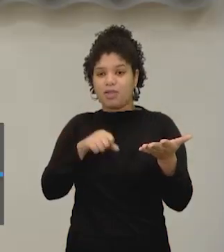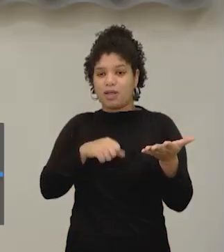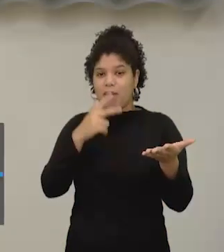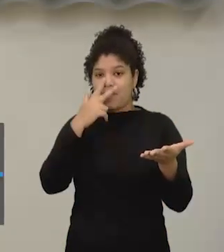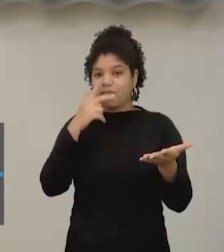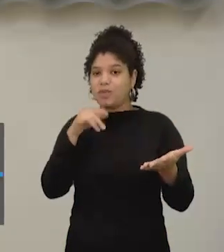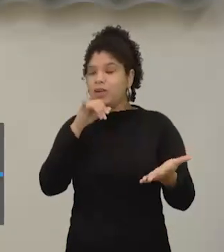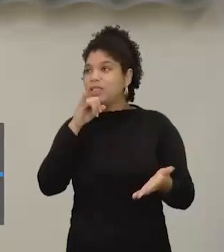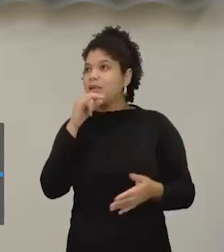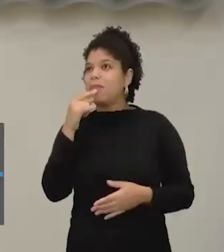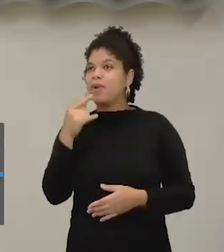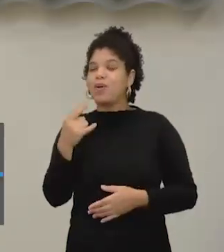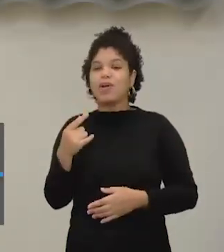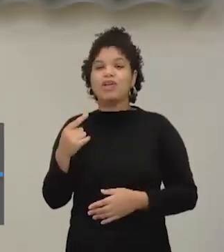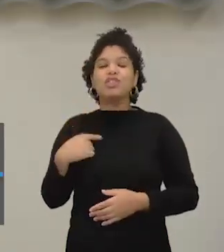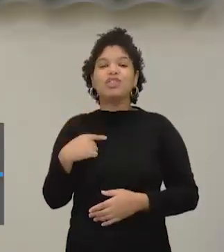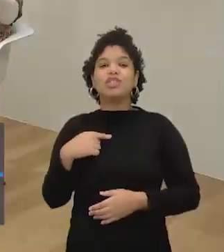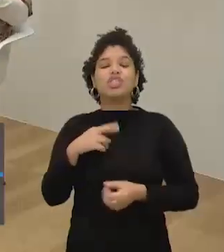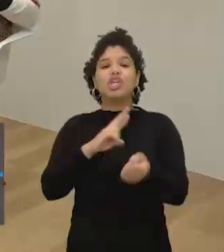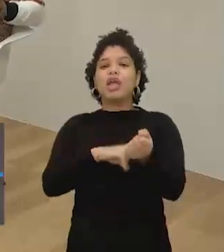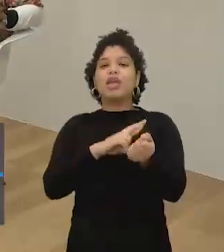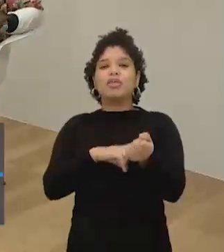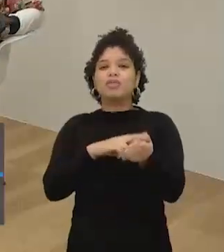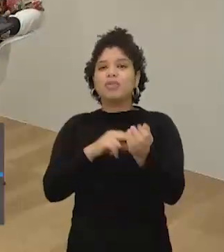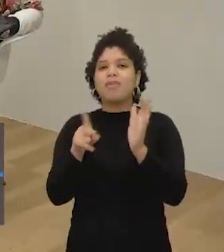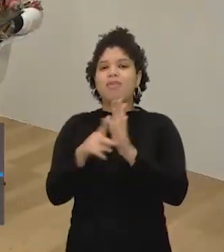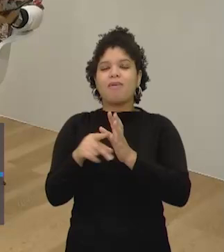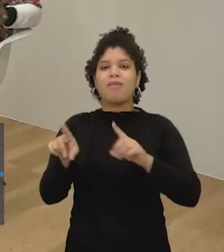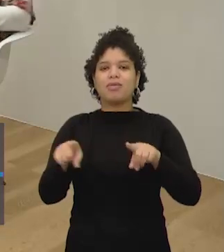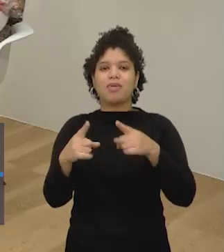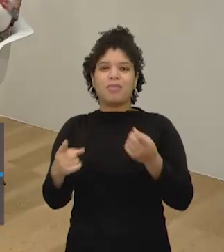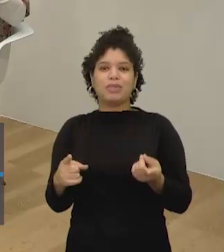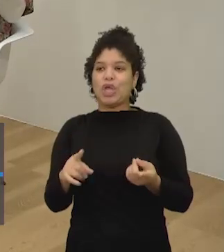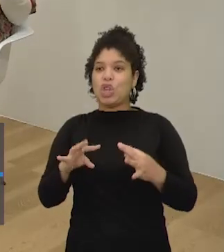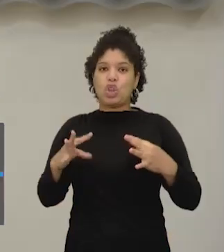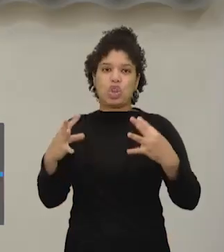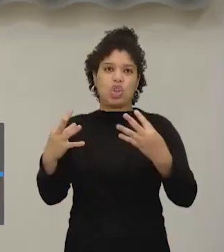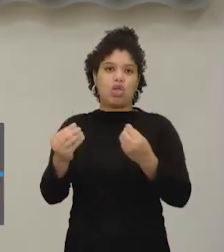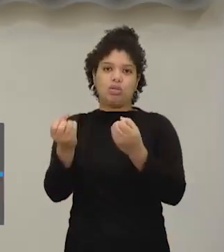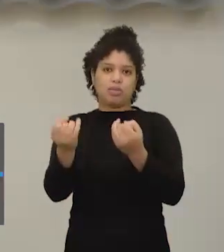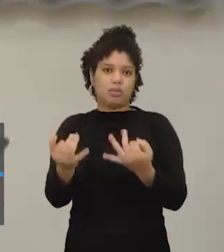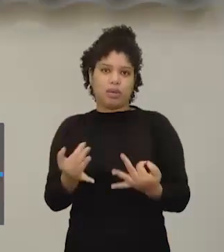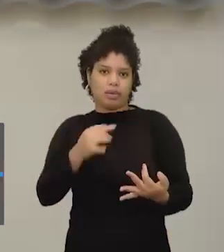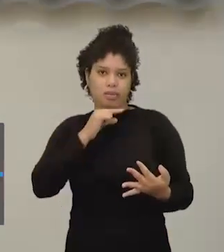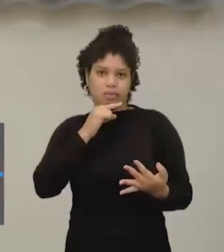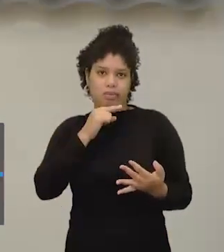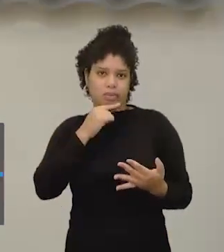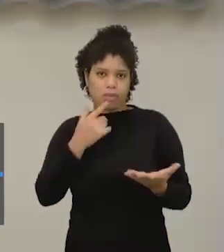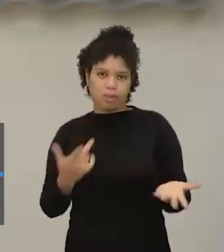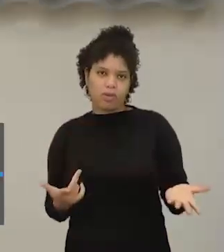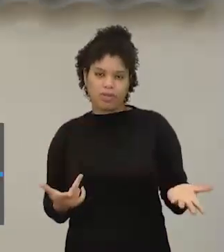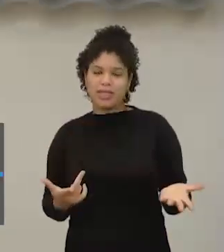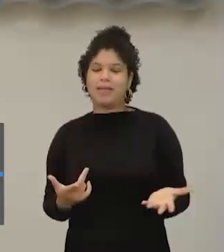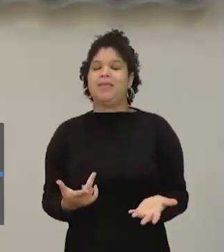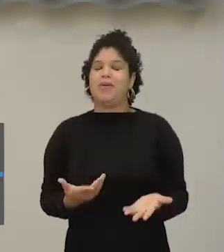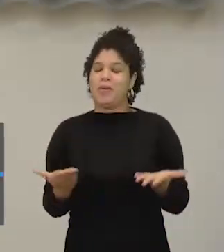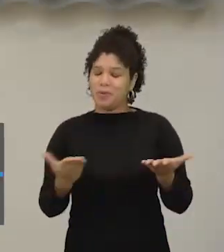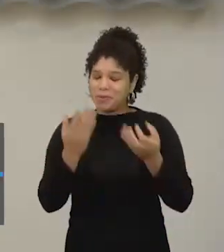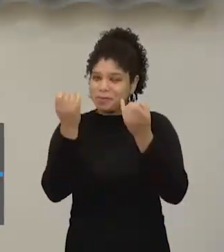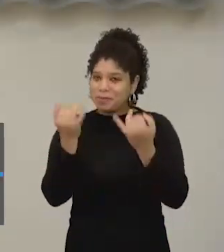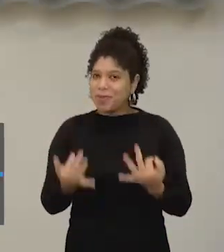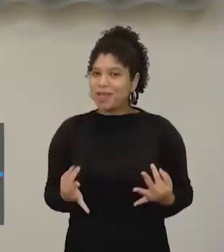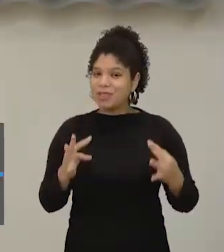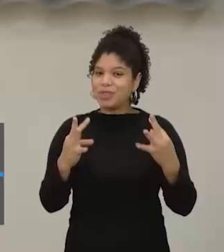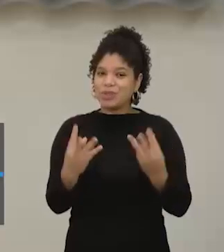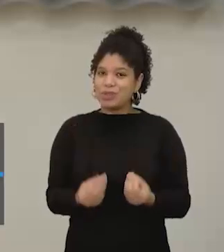de gêneros musicais. Então, não dá para falar de todos os gêneros musicais também, como vai ser difícil falar de todas as